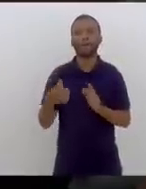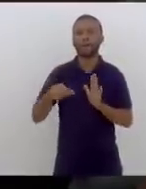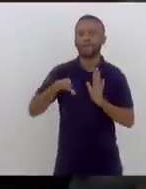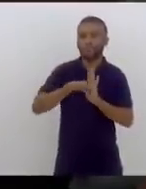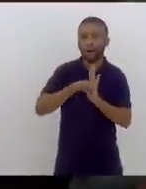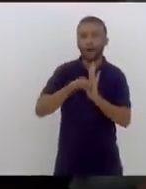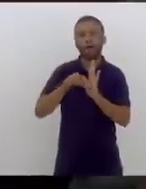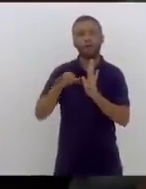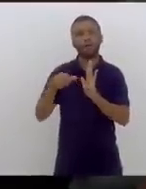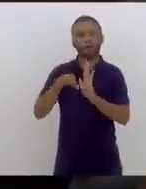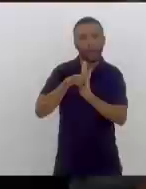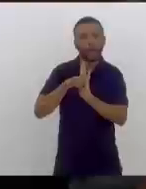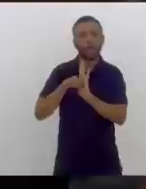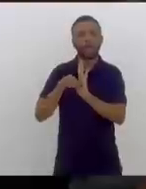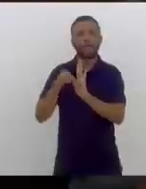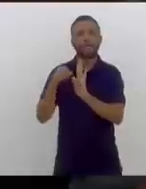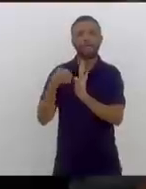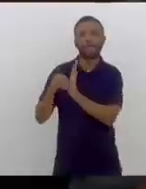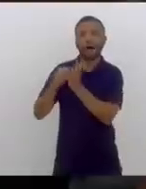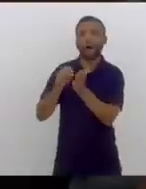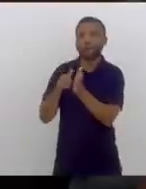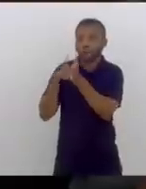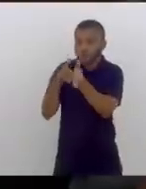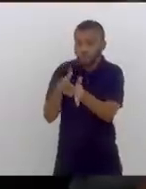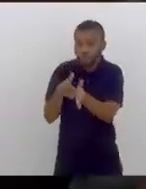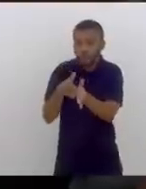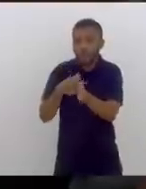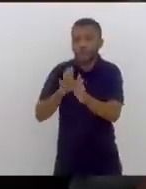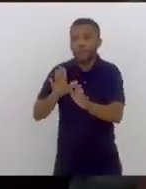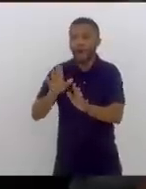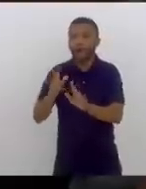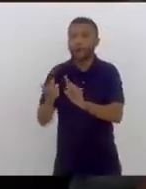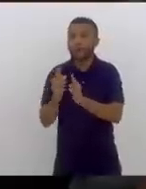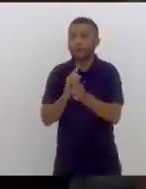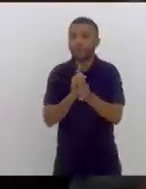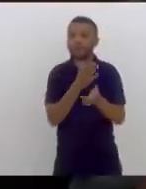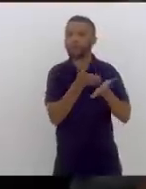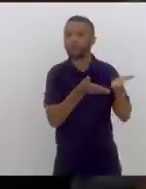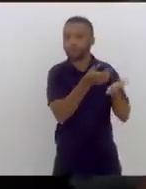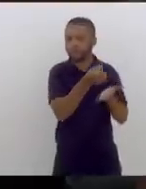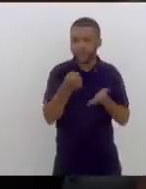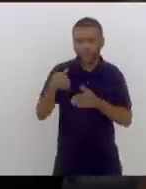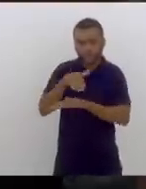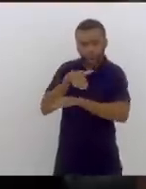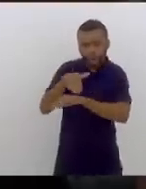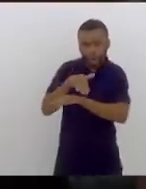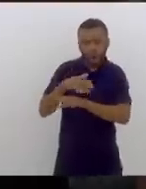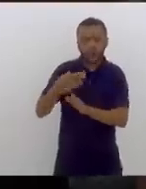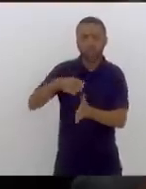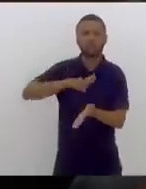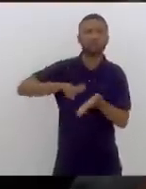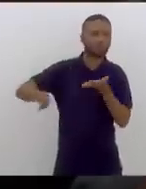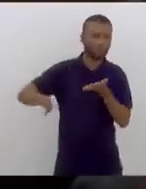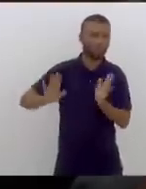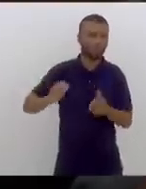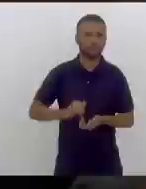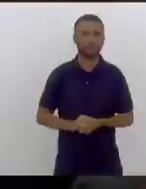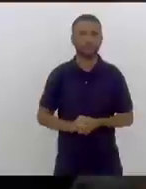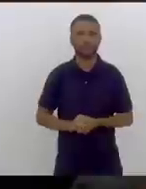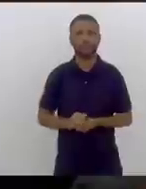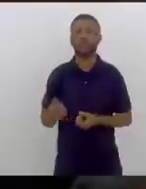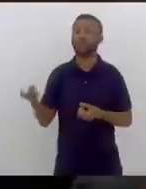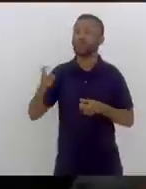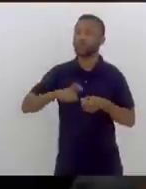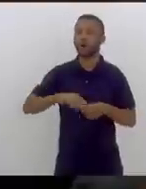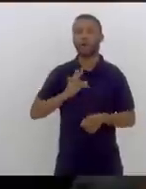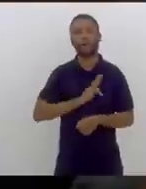disciplinares sim cometi mas ao invés de tratar o homem não botar ele na rua que é melhor excluir ele bom ele retornou a